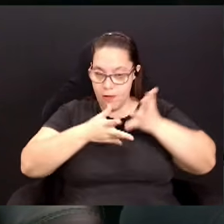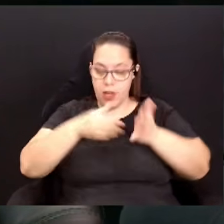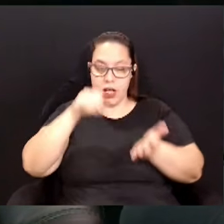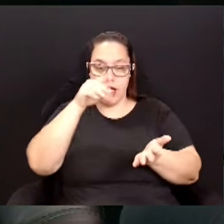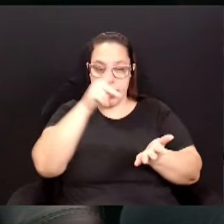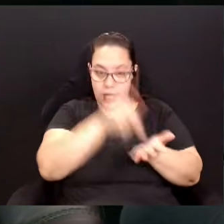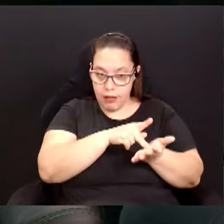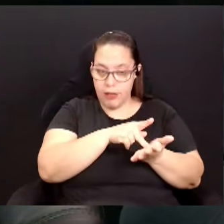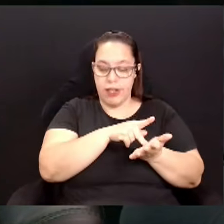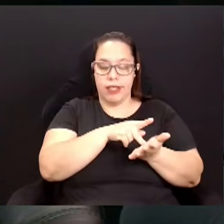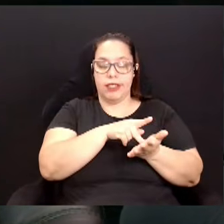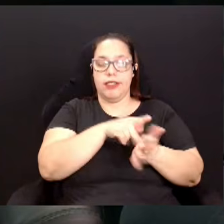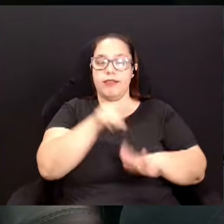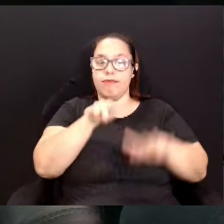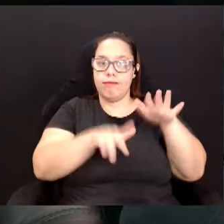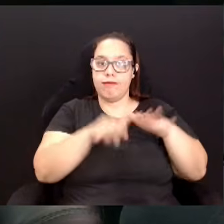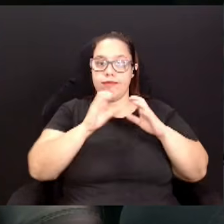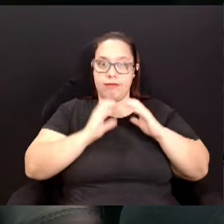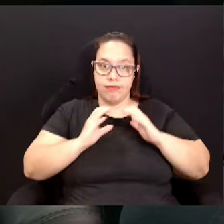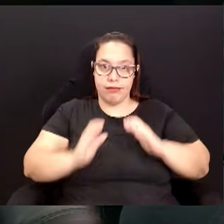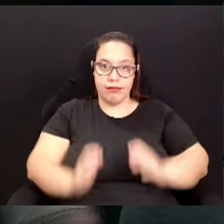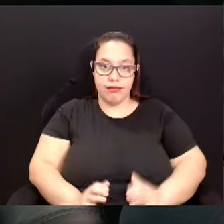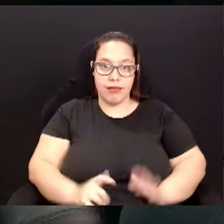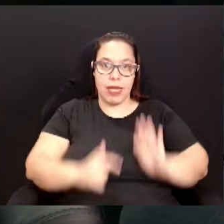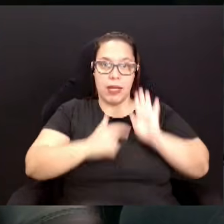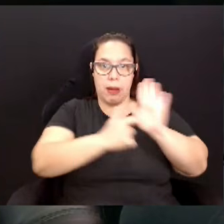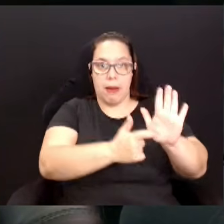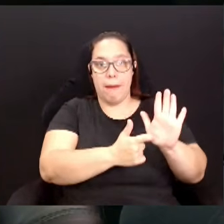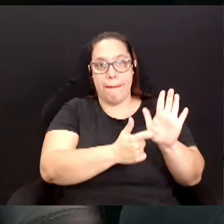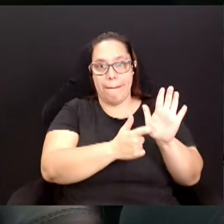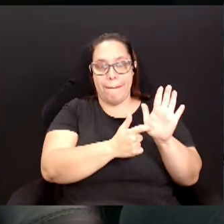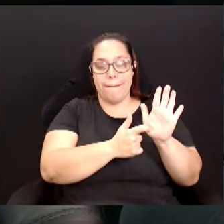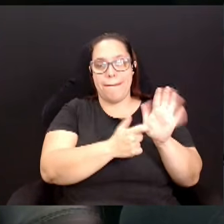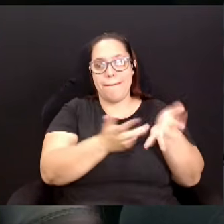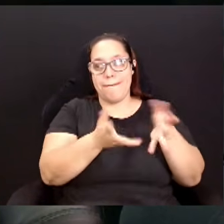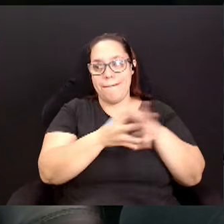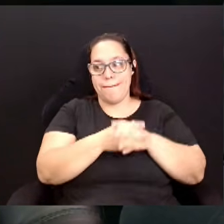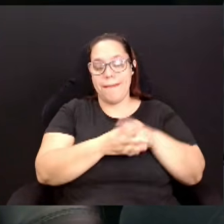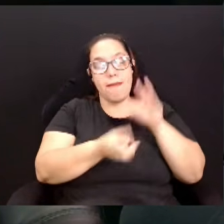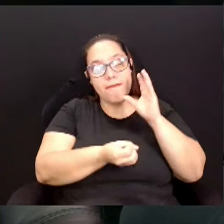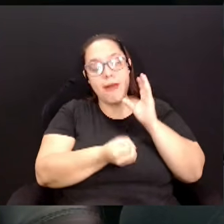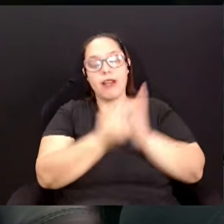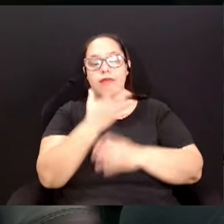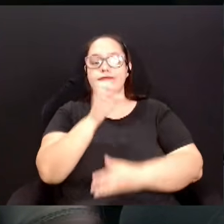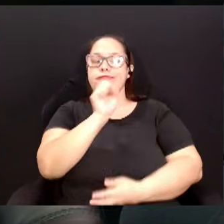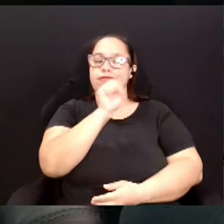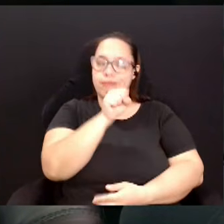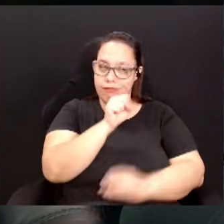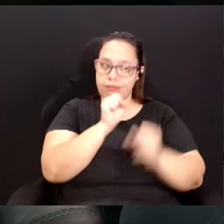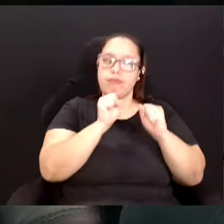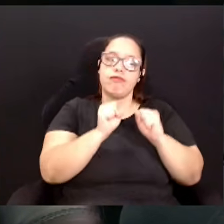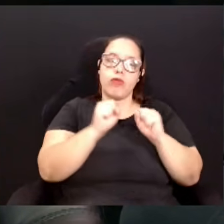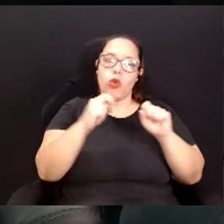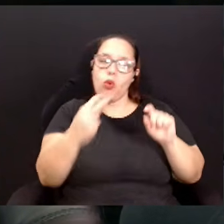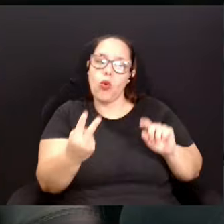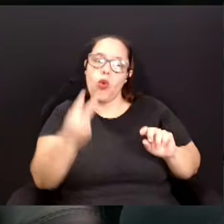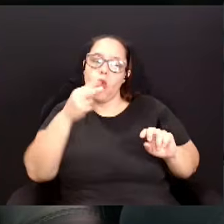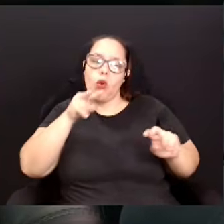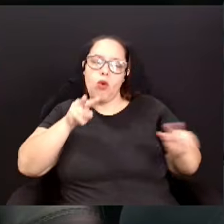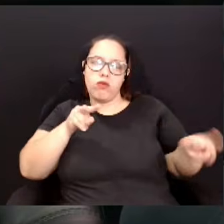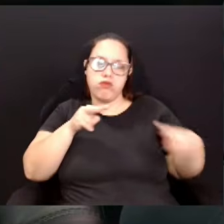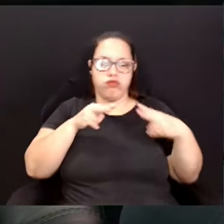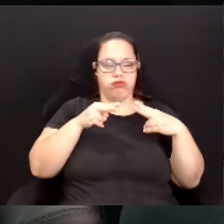vezes esse comportamento ele vai aparecer ali. Então, sim, a gente pode olhar para essa pessoa e olhar para o